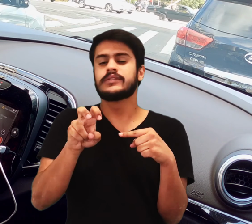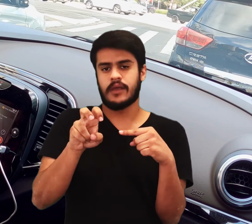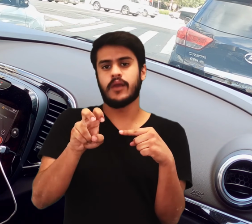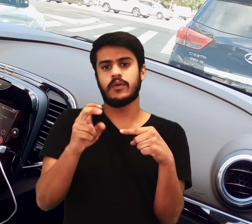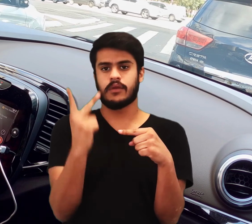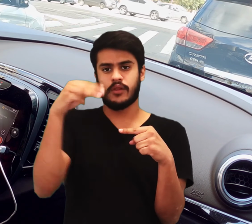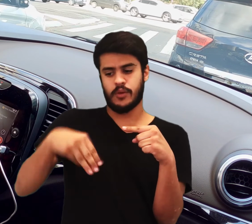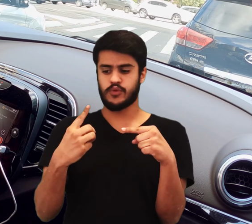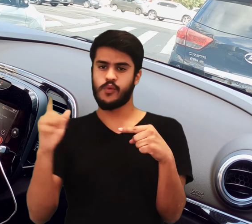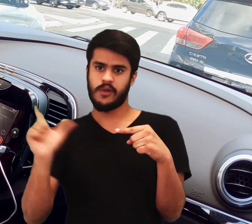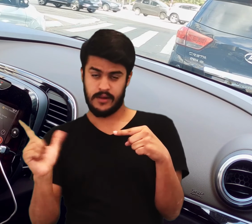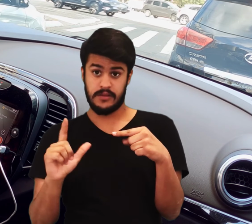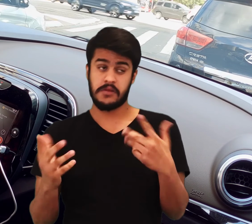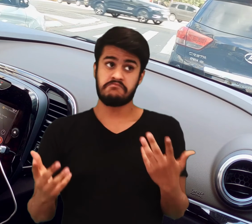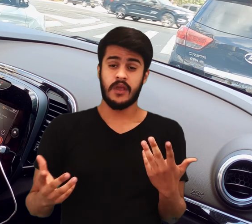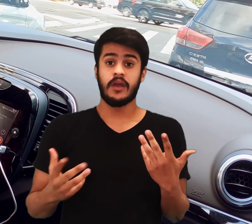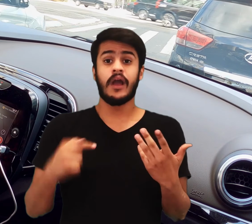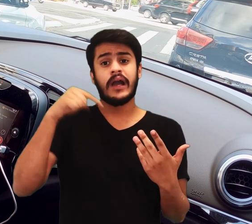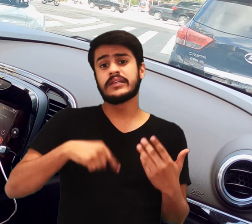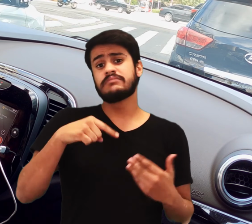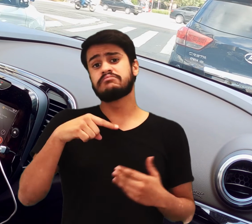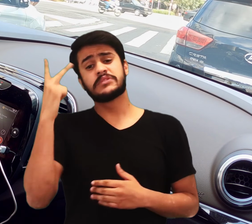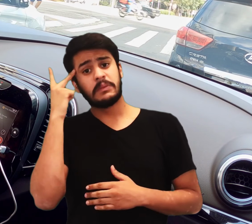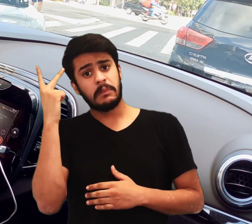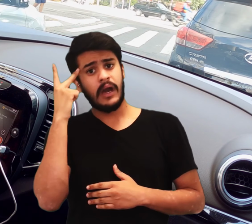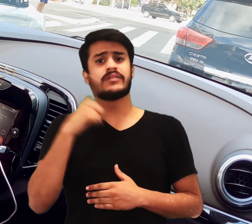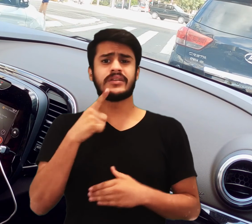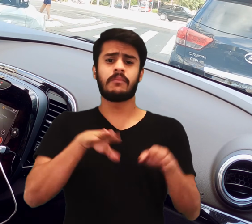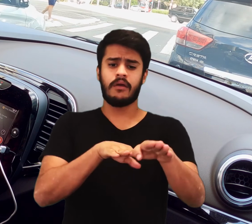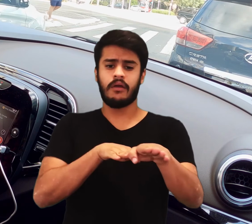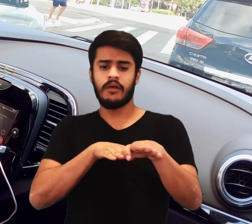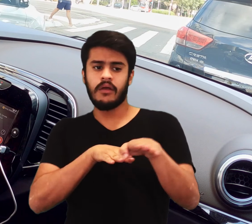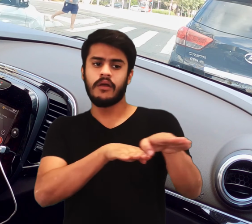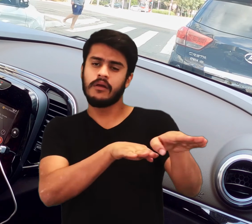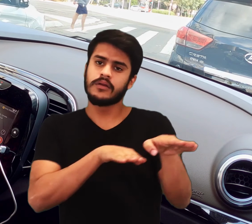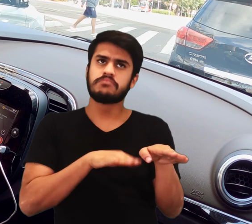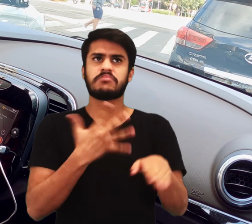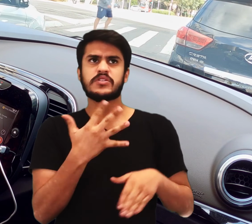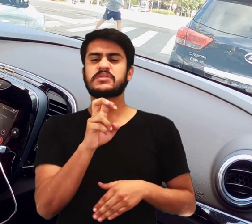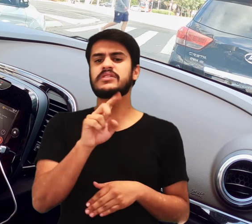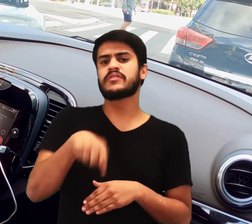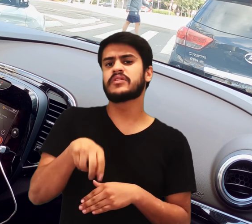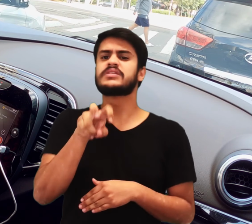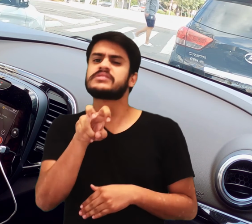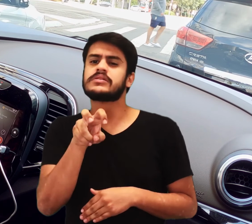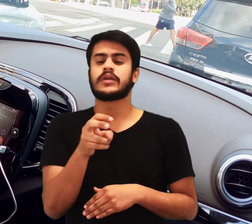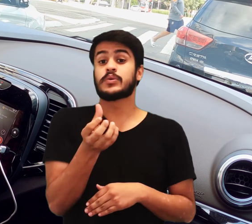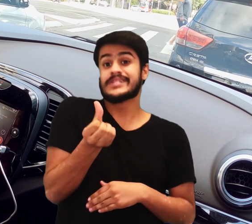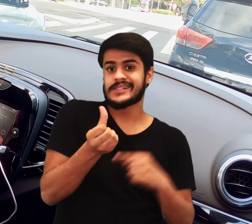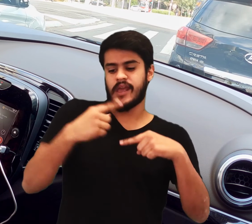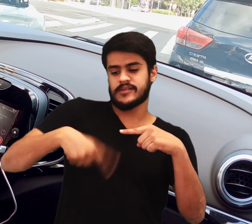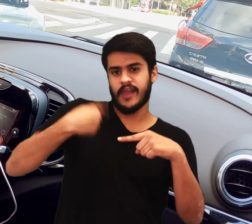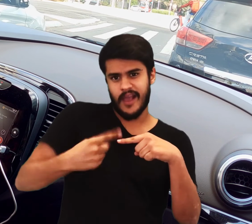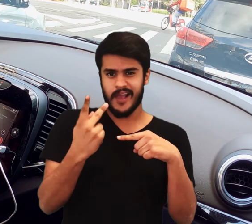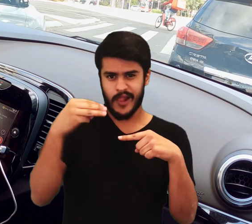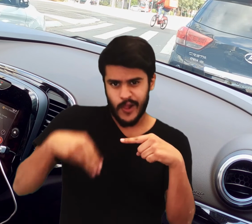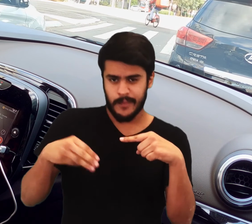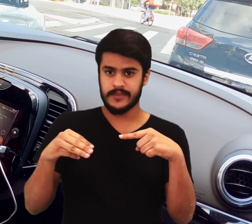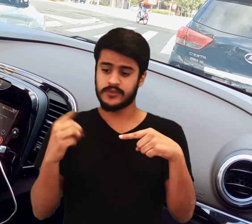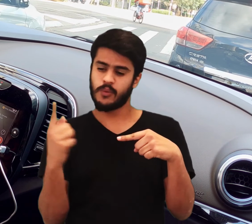gasolina. Mundo real aqui, nesse trânsito de São Paulo, aqui um pouco mais engarrafado, estou aí na casa de uns 5,5, 6 km por litro de